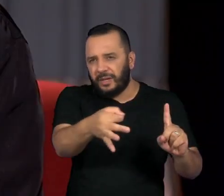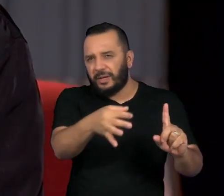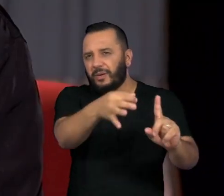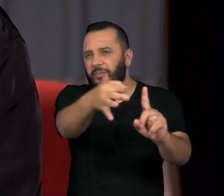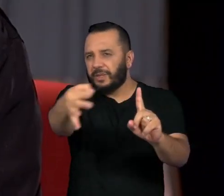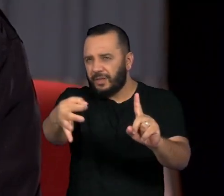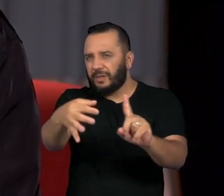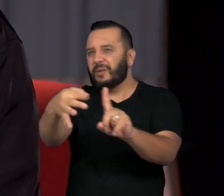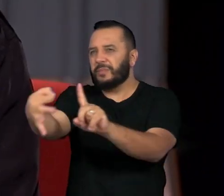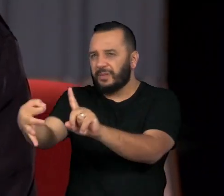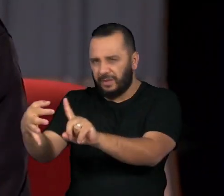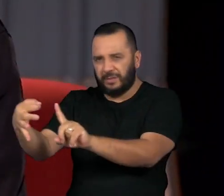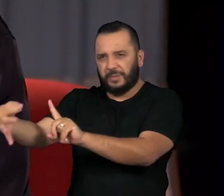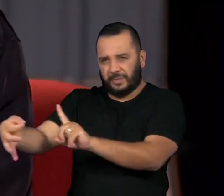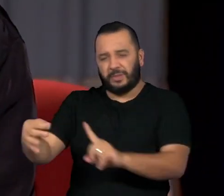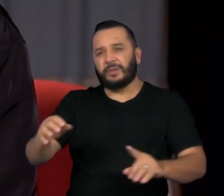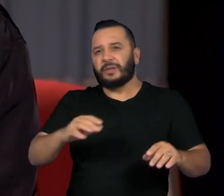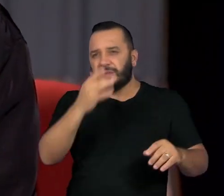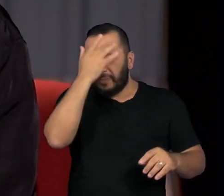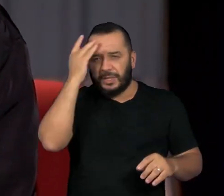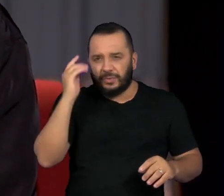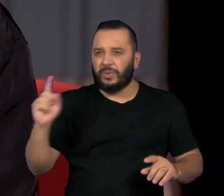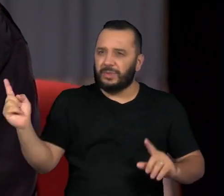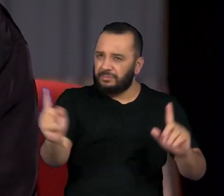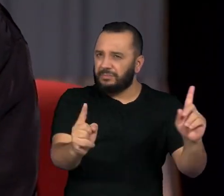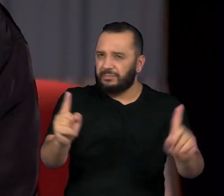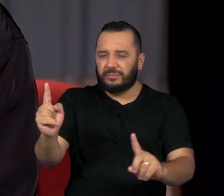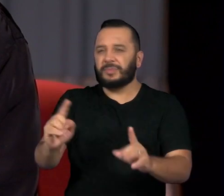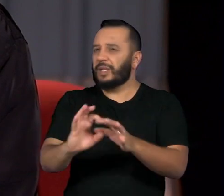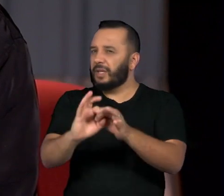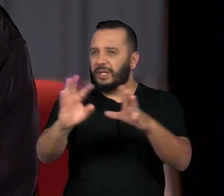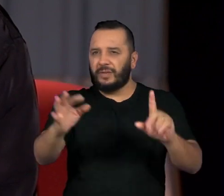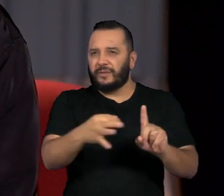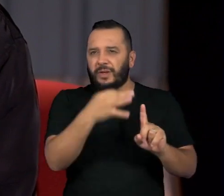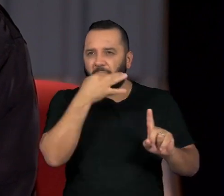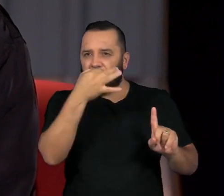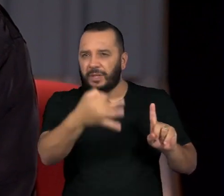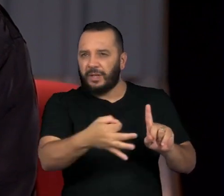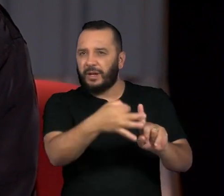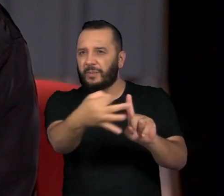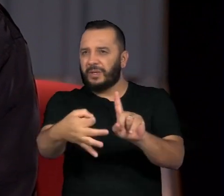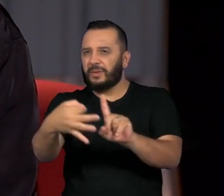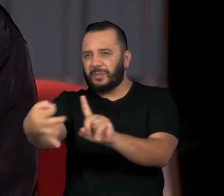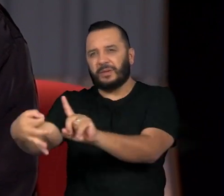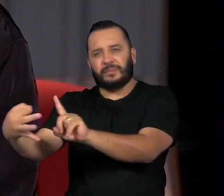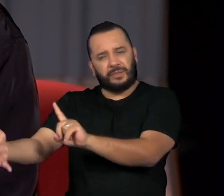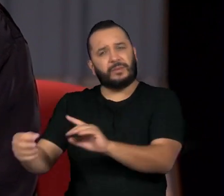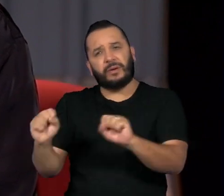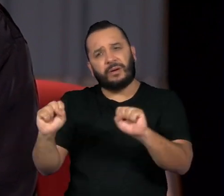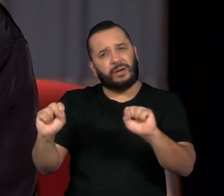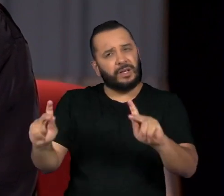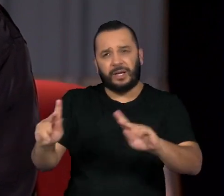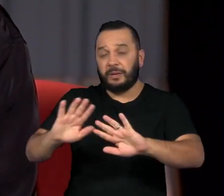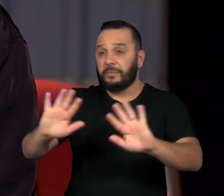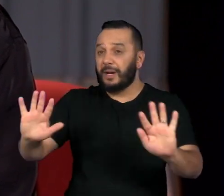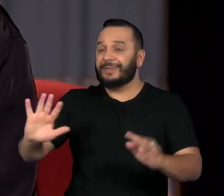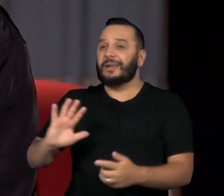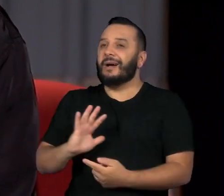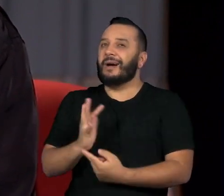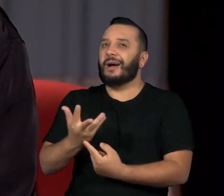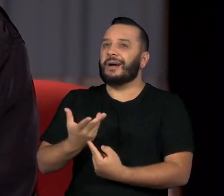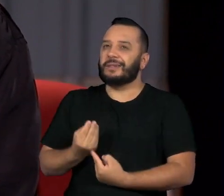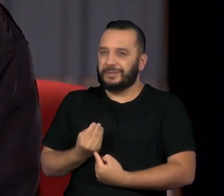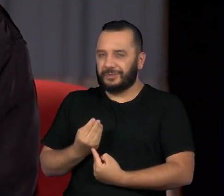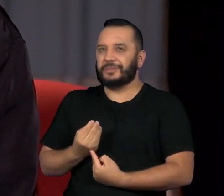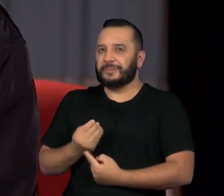É importante que a gente permita que as pessoas falem por si. Mas eu acho que na arte, a arte é um ambiente,